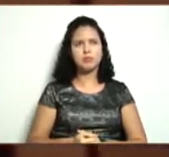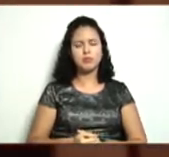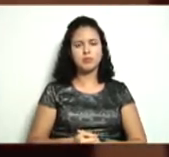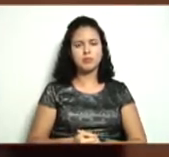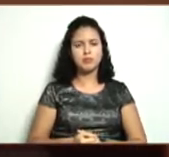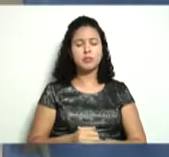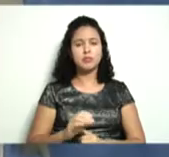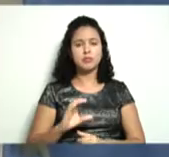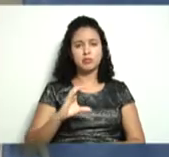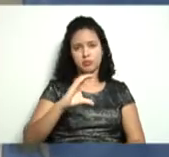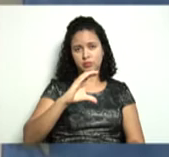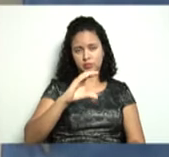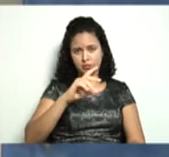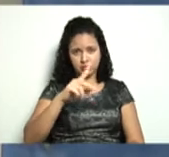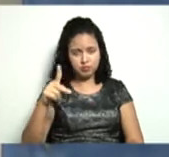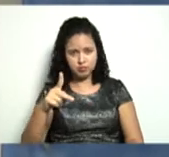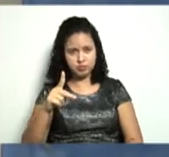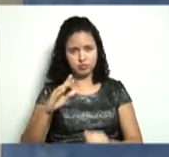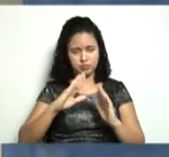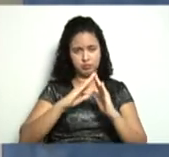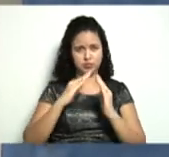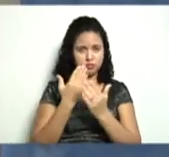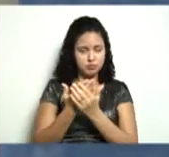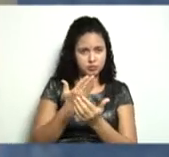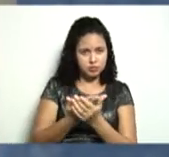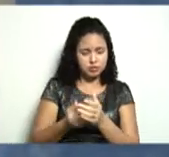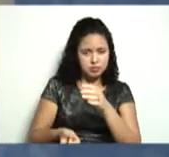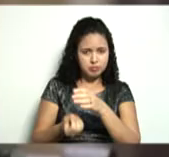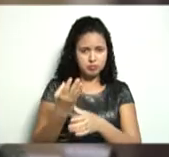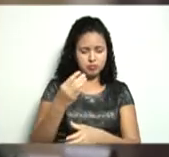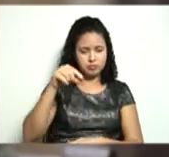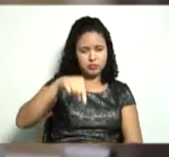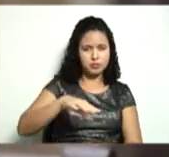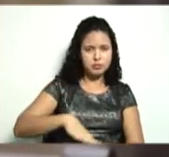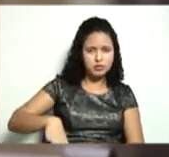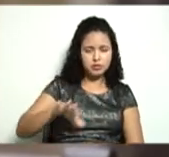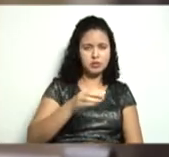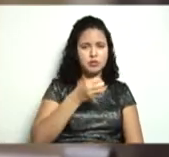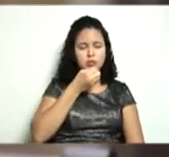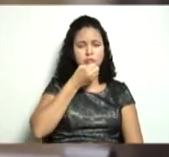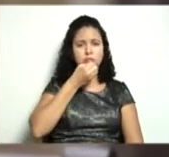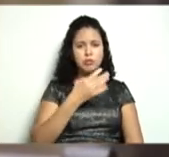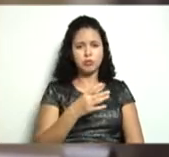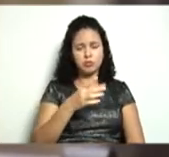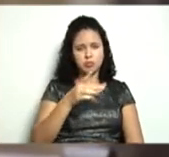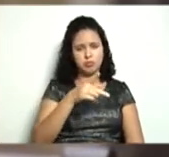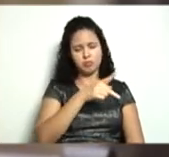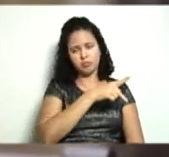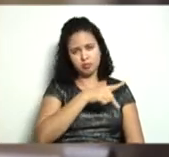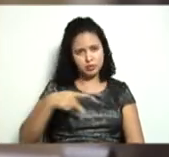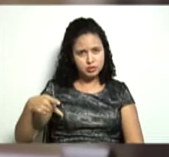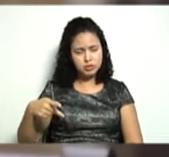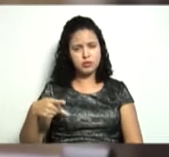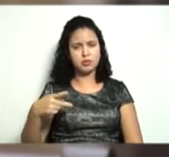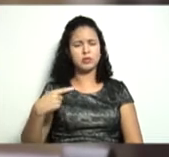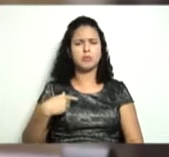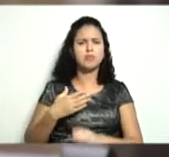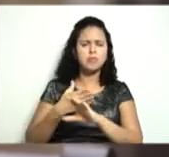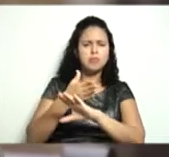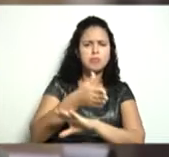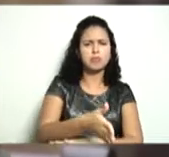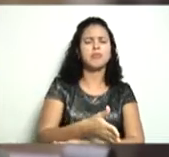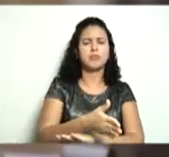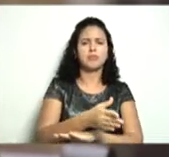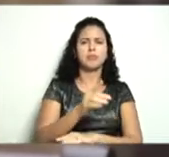As cooperativas escolares surgiram aqui no Bom Pastor a partir de uma viagem do professor Everaldo e do nosso diretor à capital nacional do cooperativismo